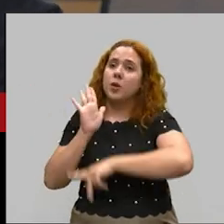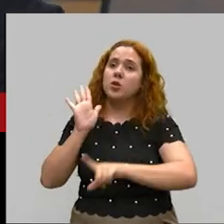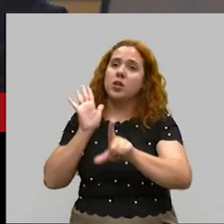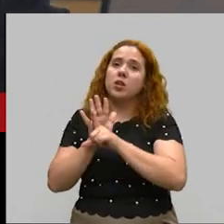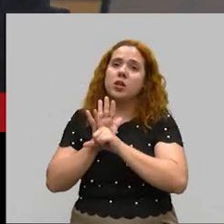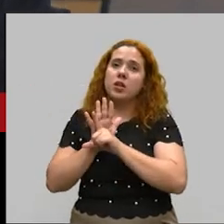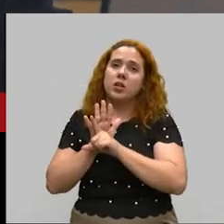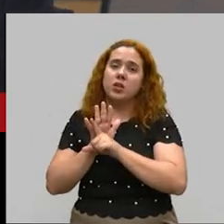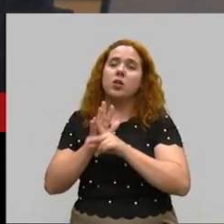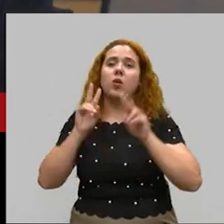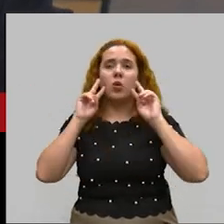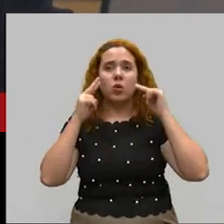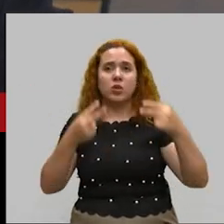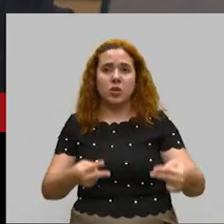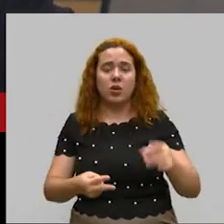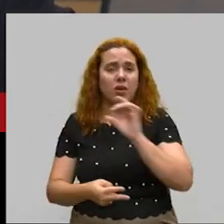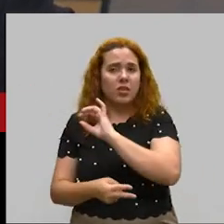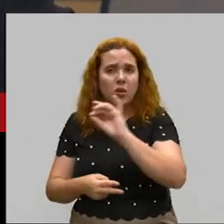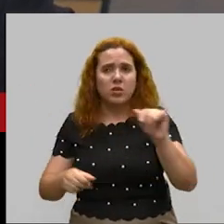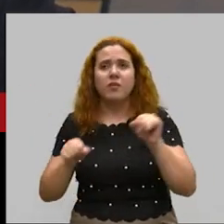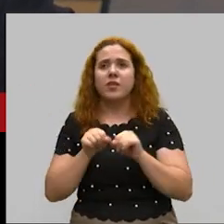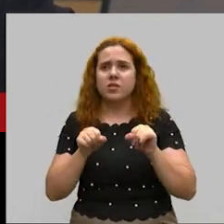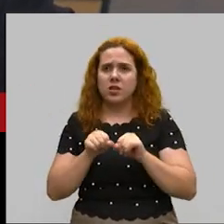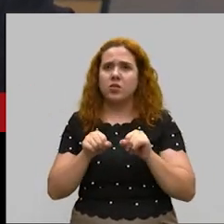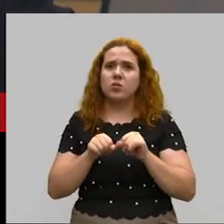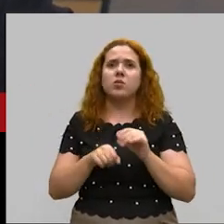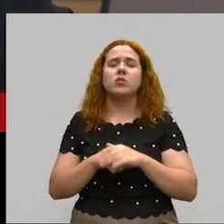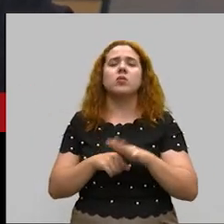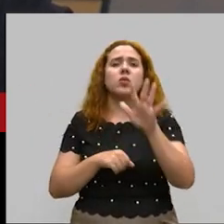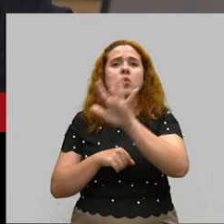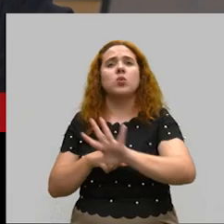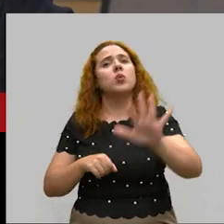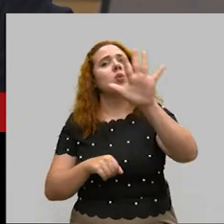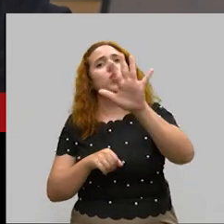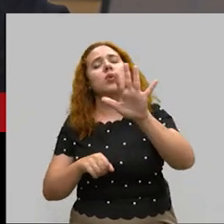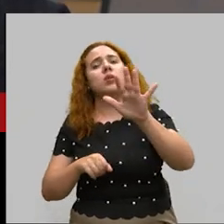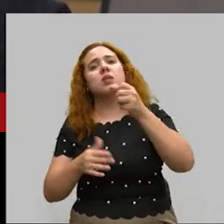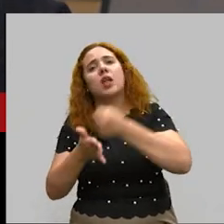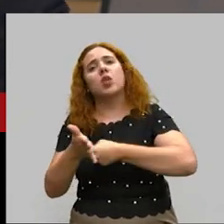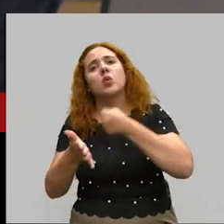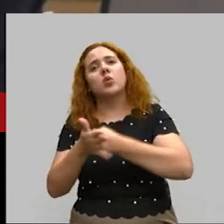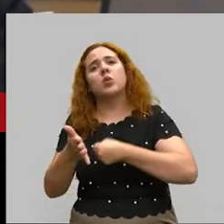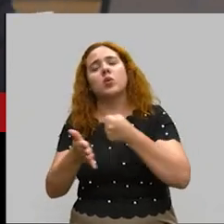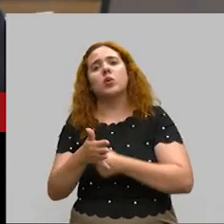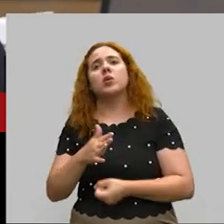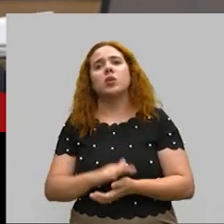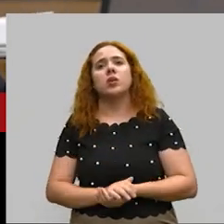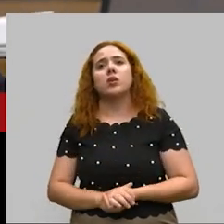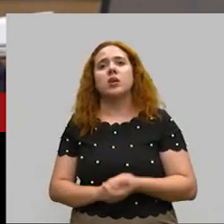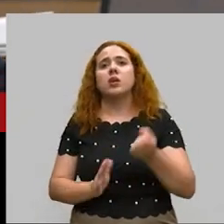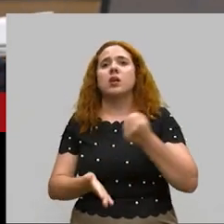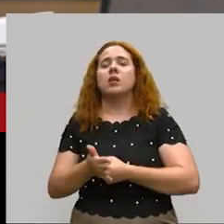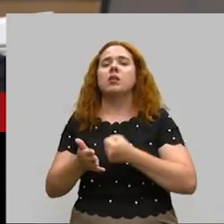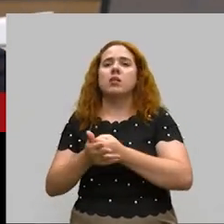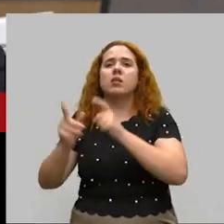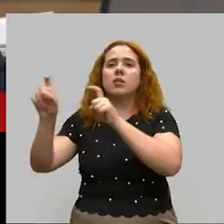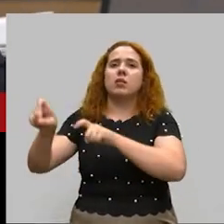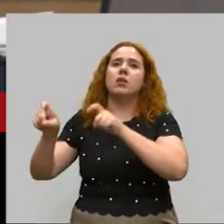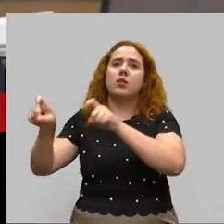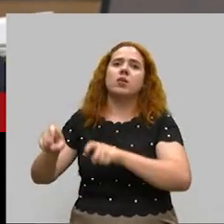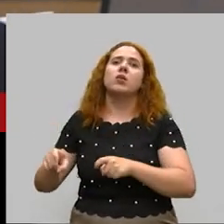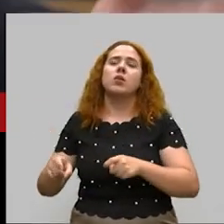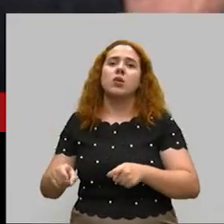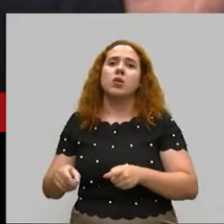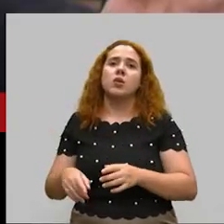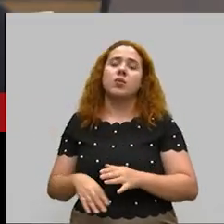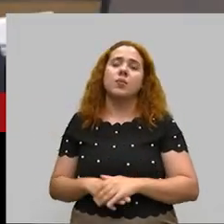também reconhecendo a contribuição que tem no território nas lutas e na luta pela agroecologia Muito obrigado